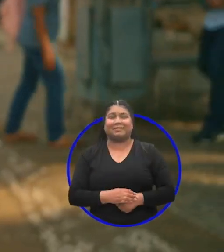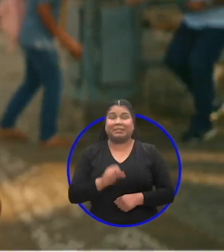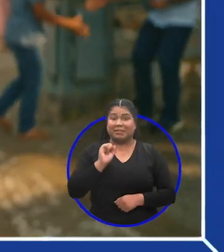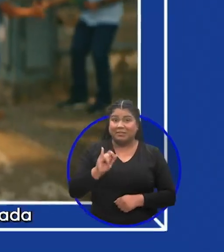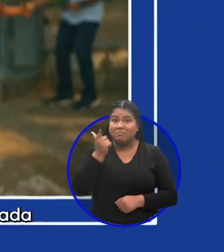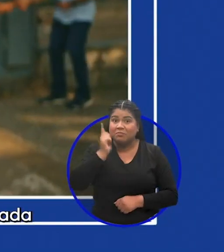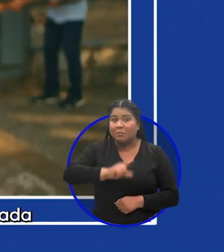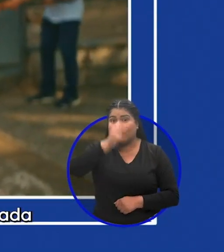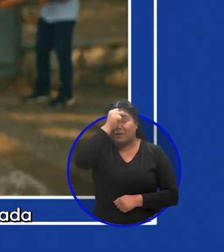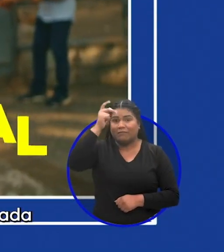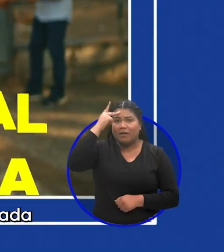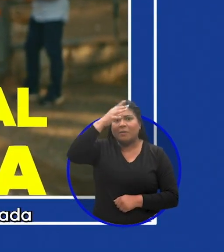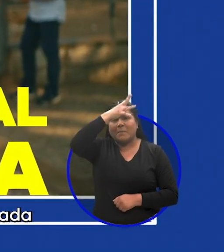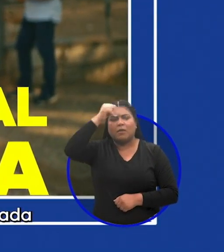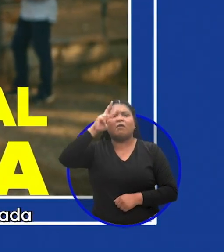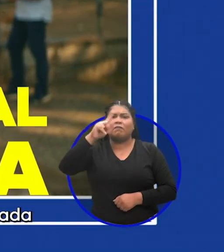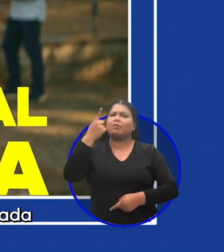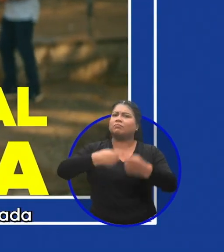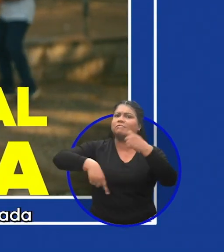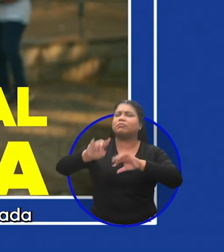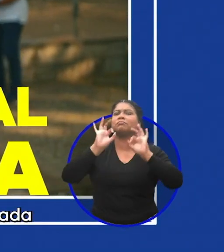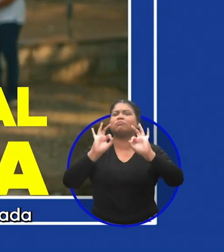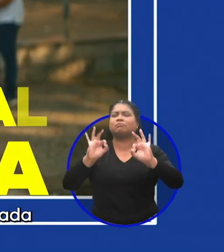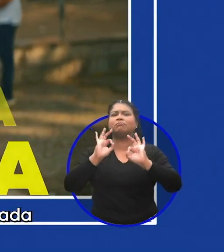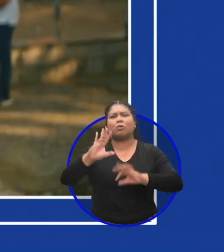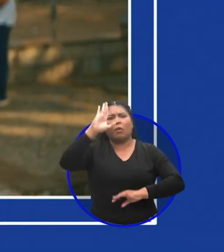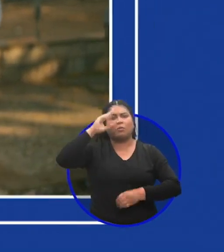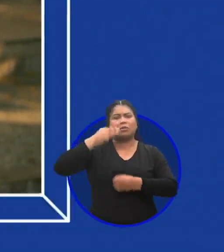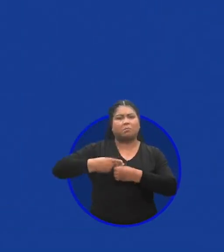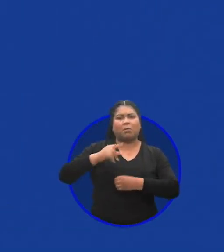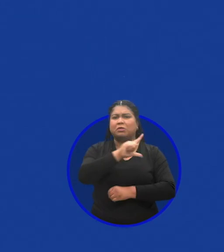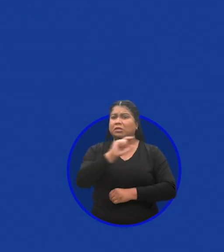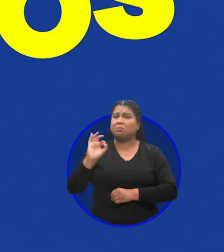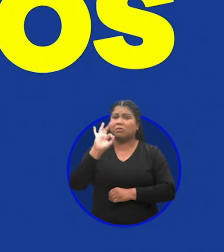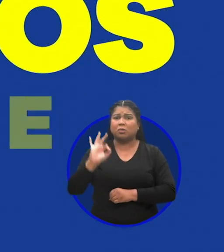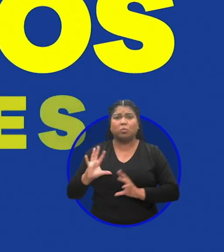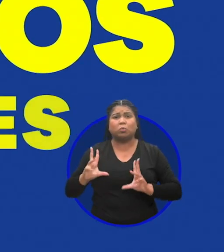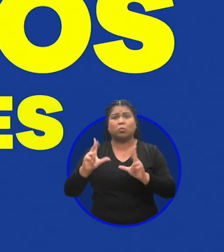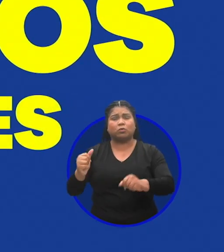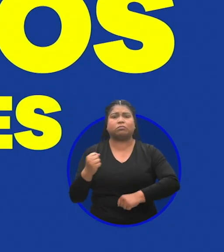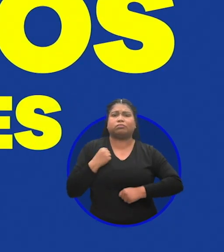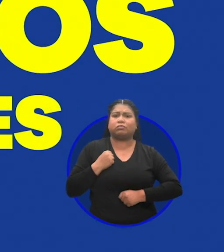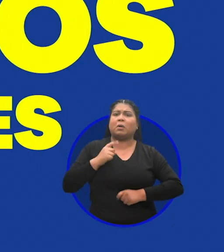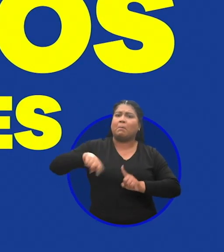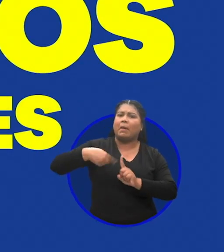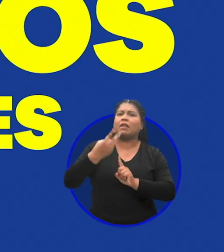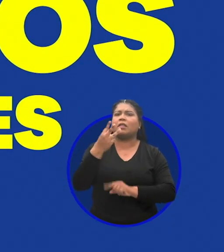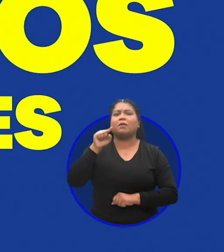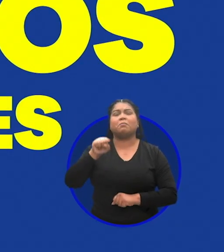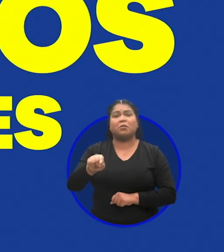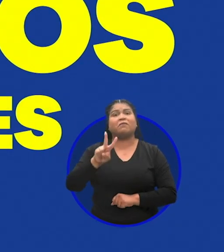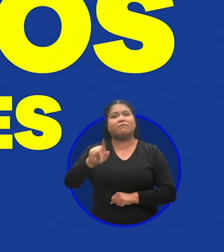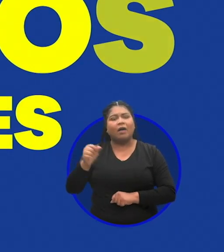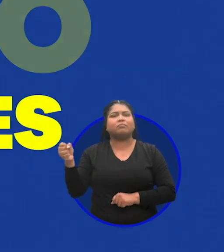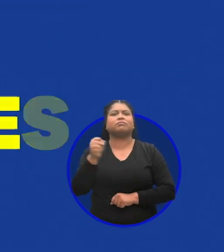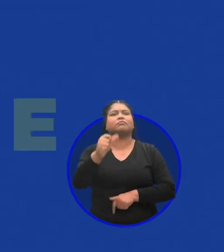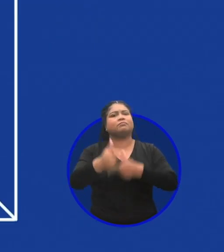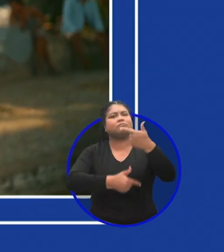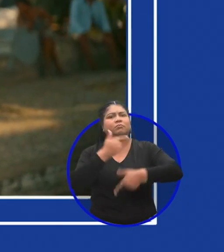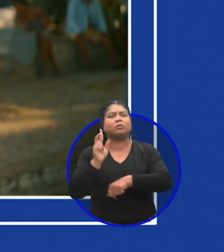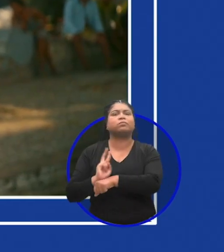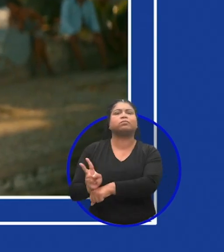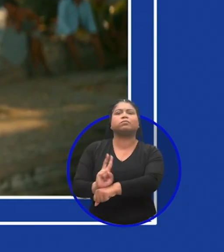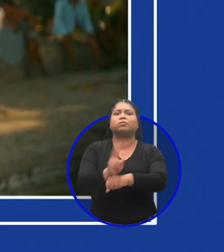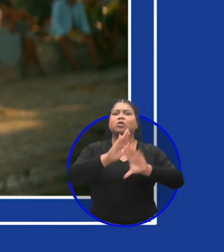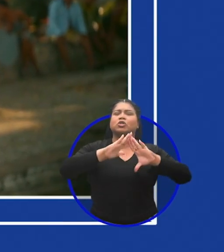prefeito, Manaus vai ter uma guarda municipal 100% armada. E vou contratar 3 mil novos agentes, que vão estar sempre patrulhando